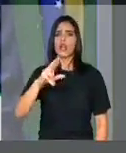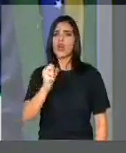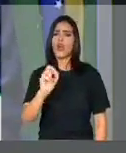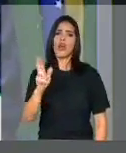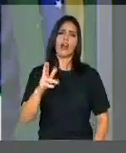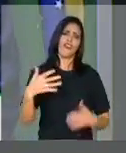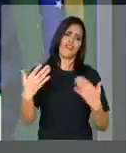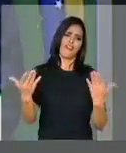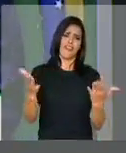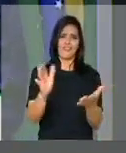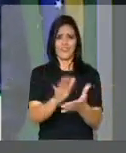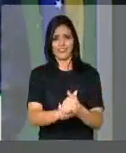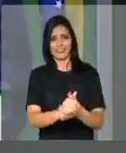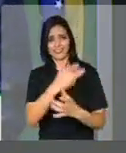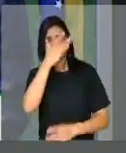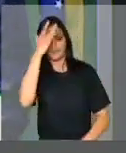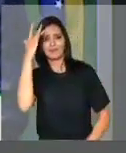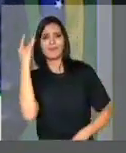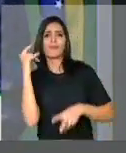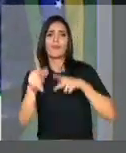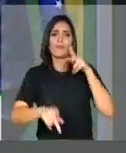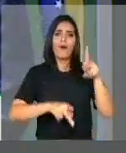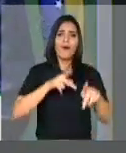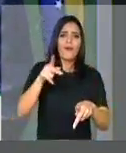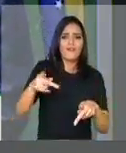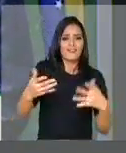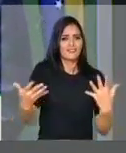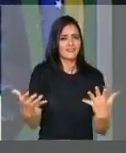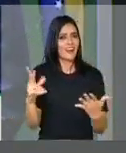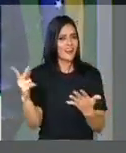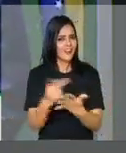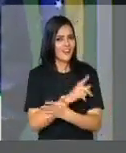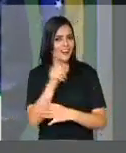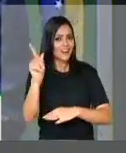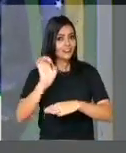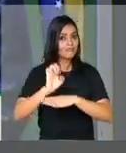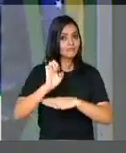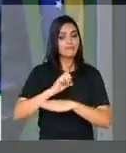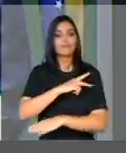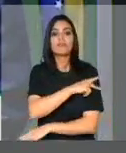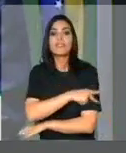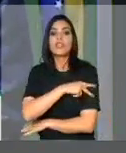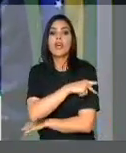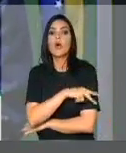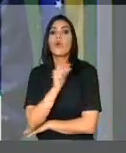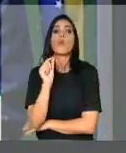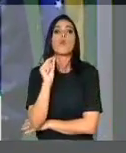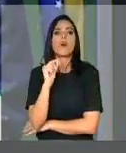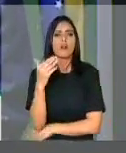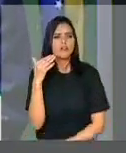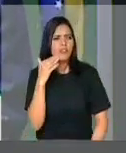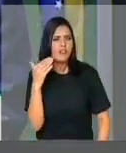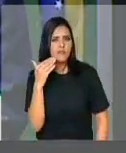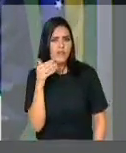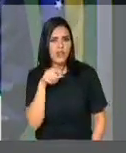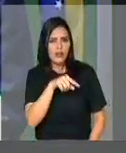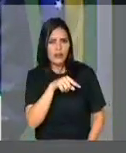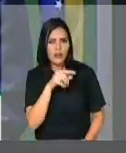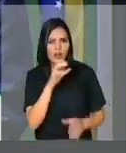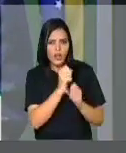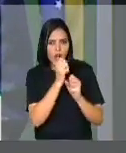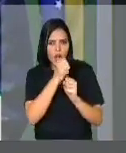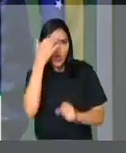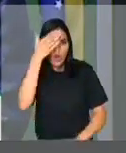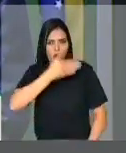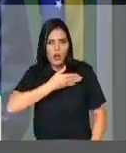Ora, minhas senhoras e meus senhores, o que aconteceu no Piauí foi imperfeições com relação